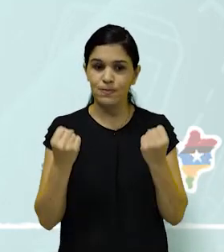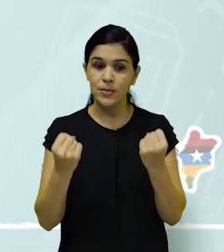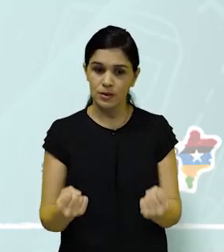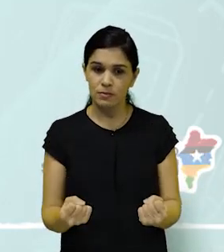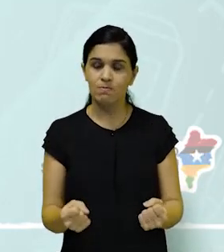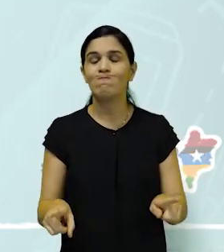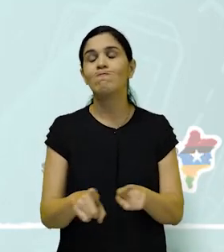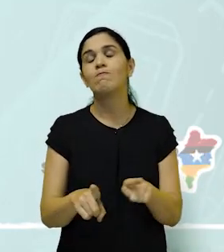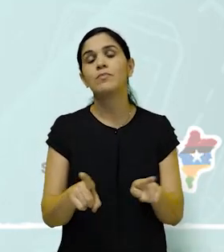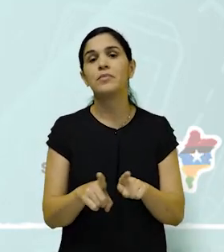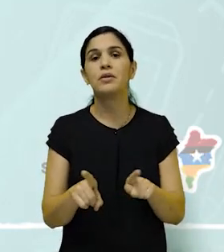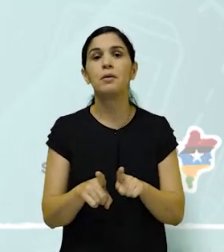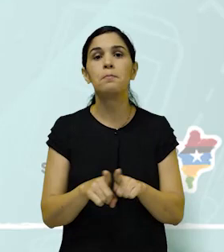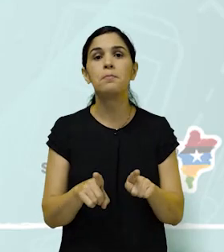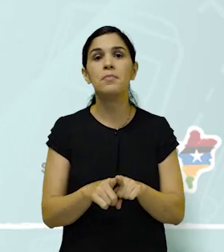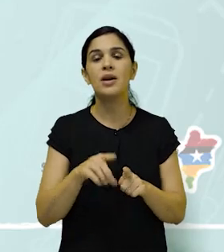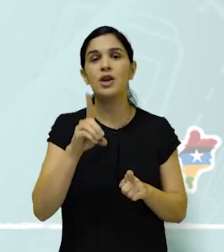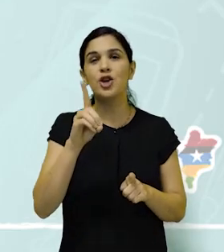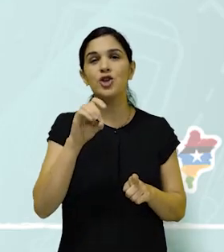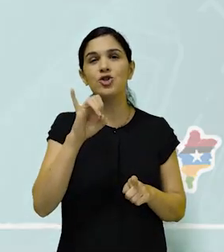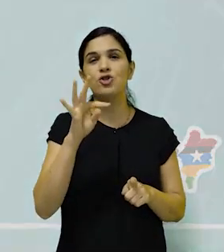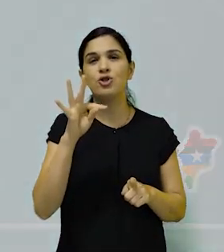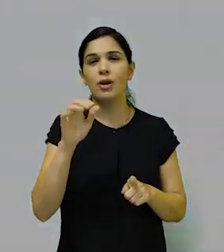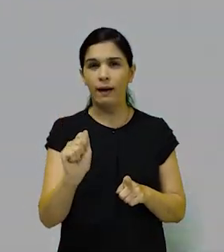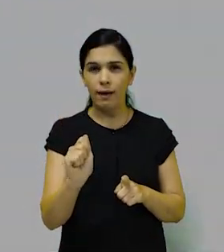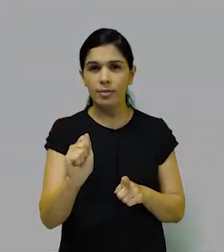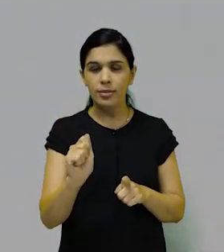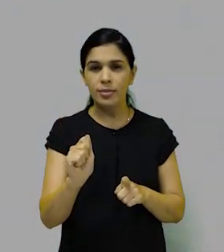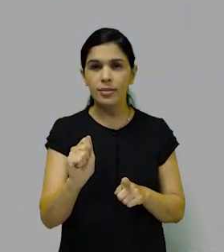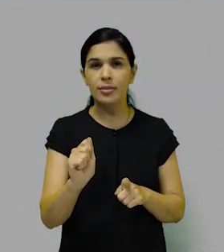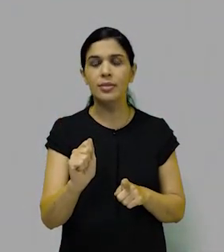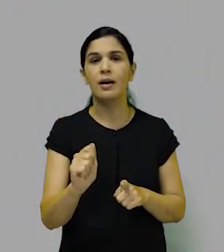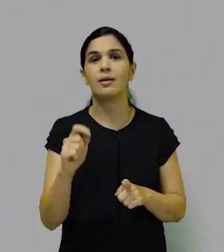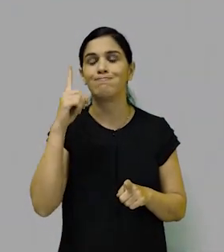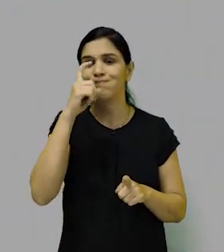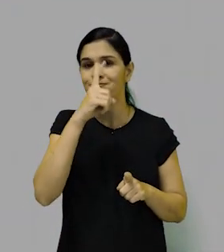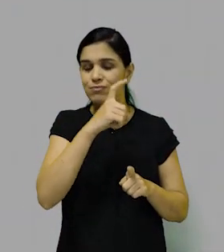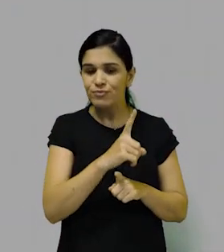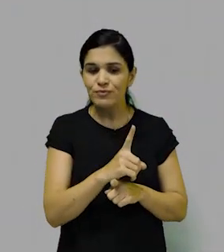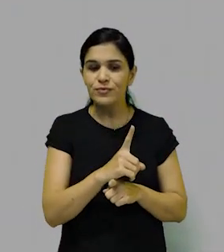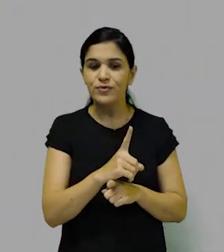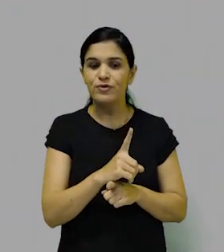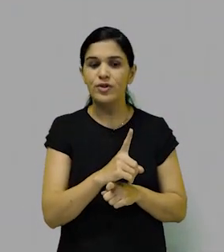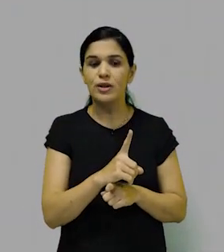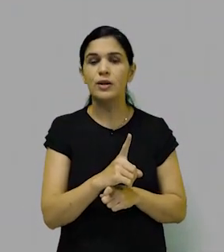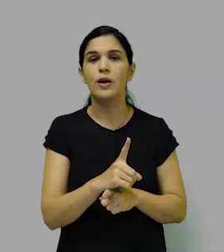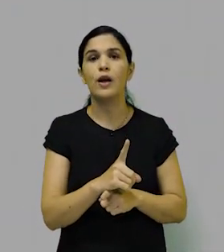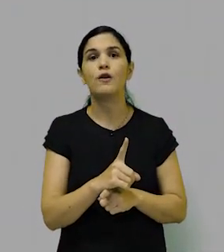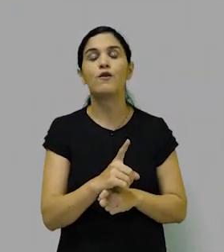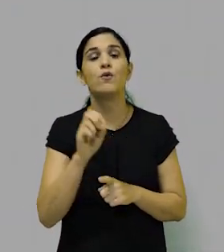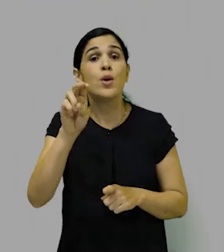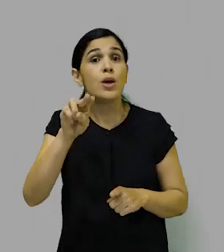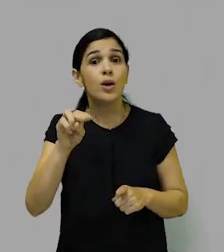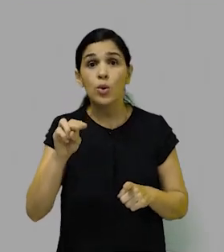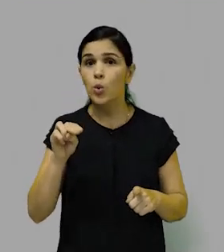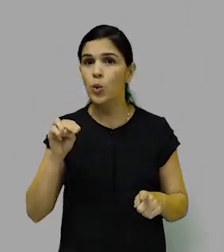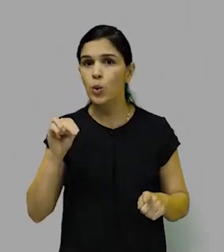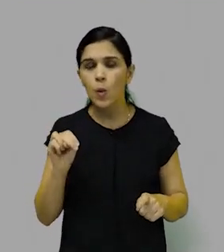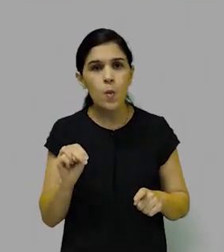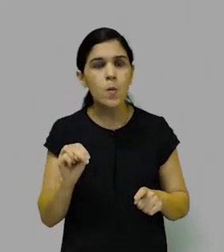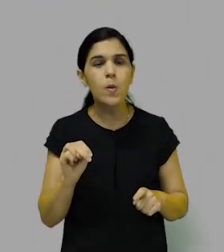que, mesmo estando extremamente forte, se visualiza como fraco, digamos assim, perante o espelho. Os sintomas